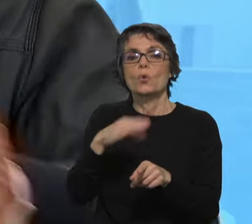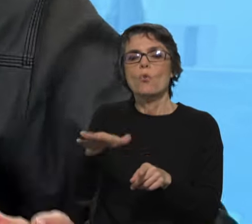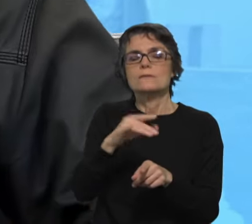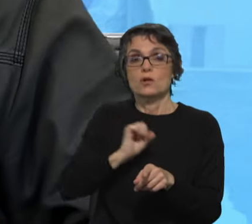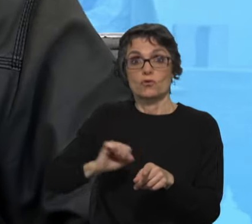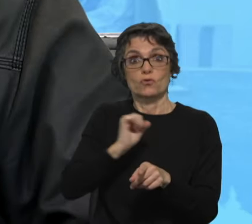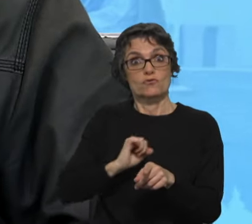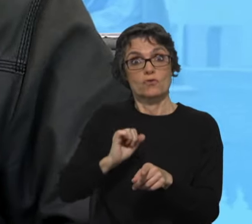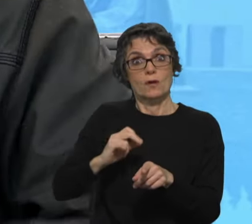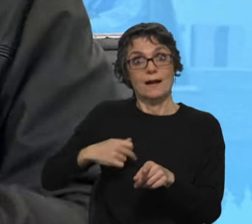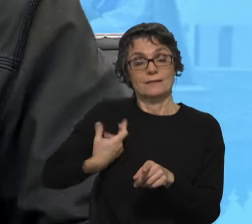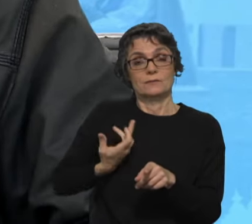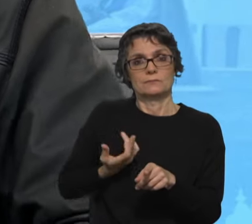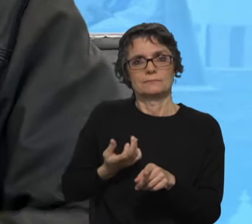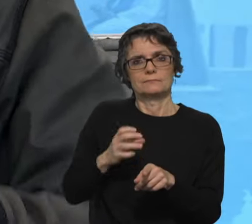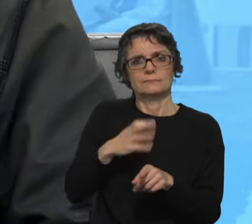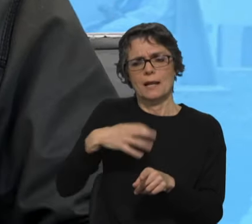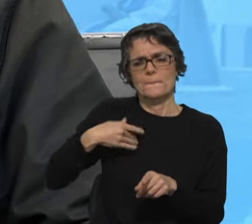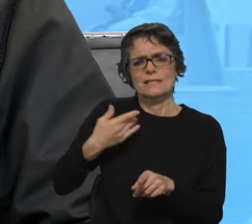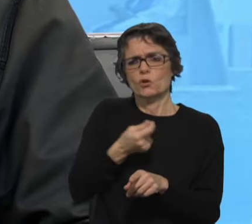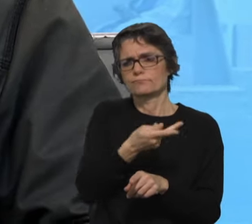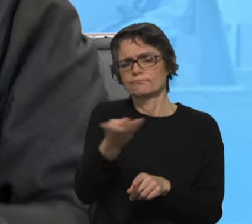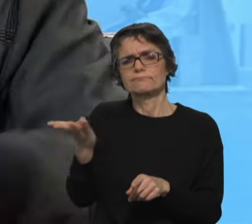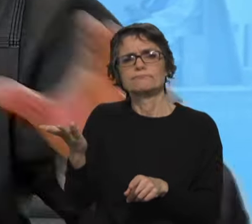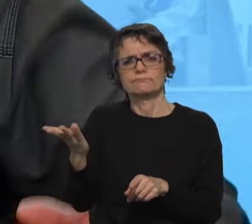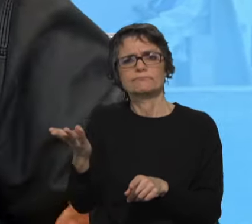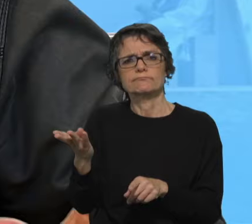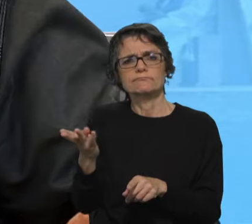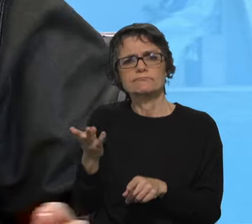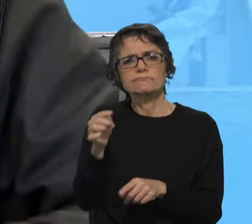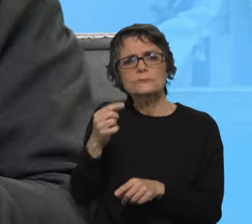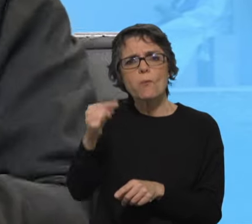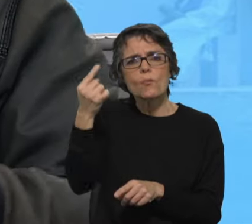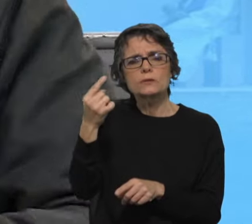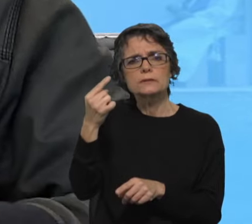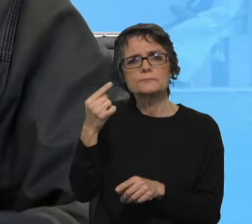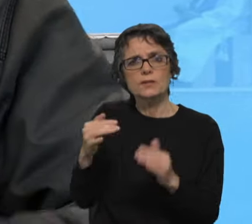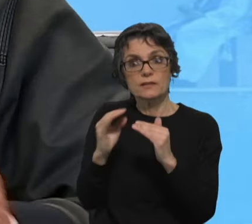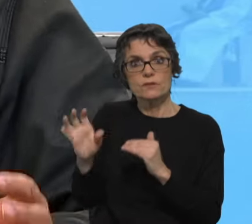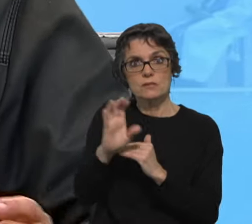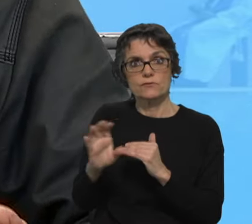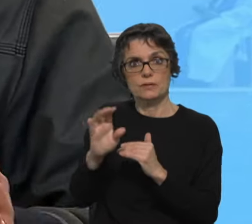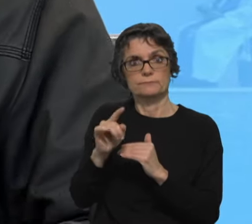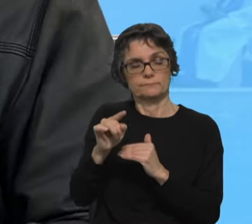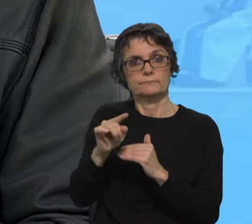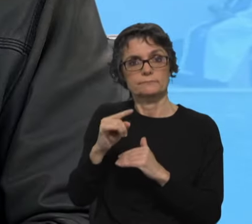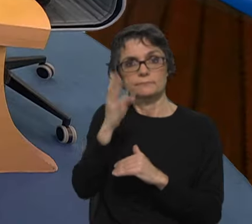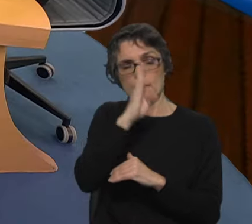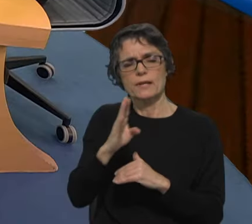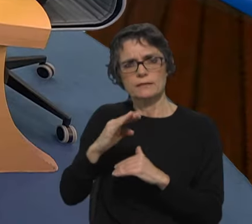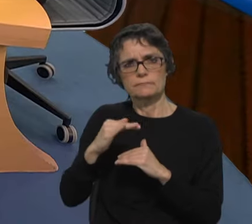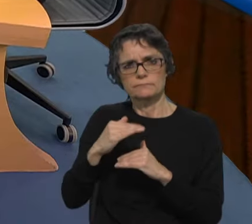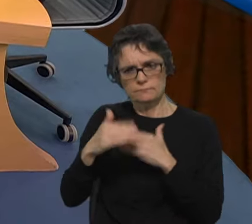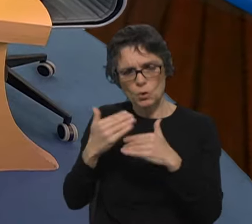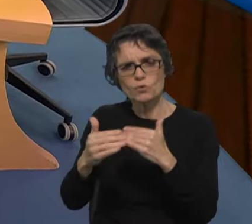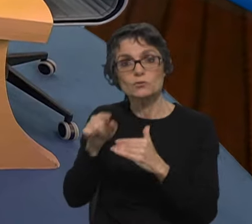em nove misericórdias atualmente mas teve 11 misericórdias única no país por isso mantém muito destas tradições e